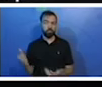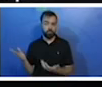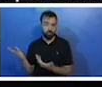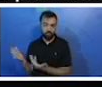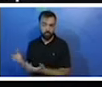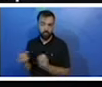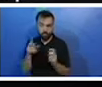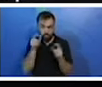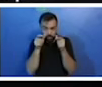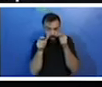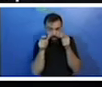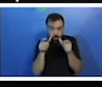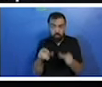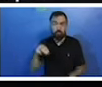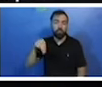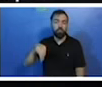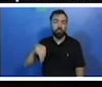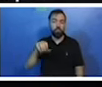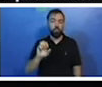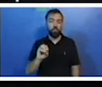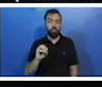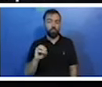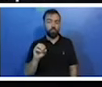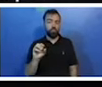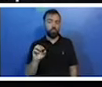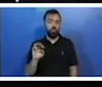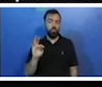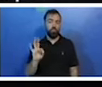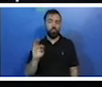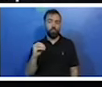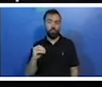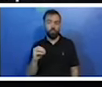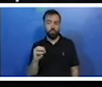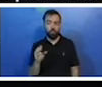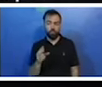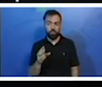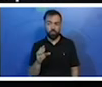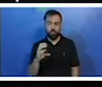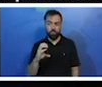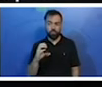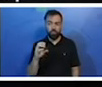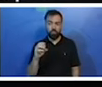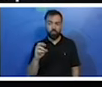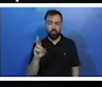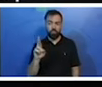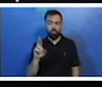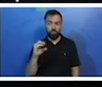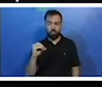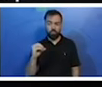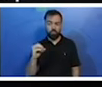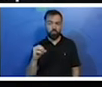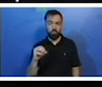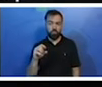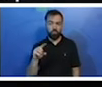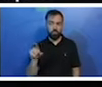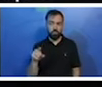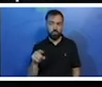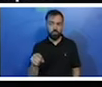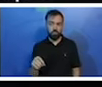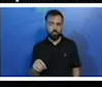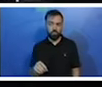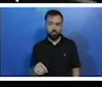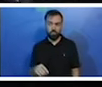observando o motocross e os movimentos que eram feitos com as motos, as acrobacias